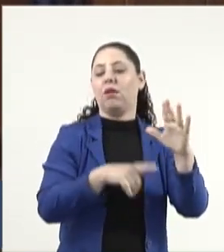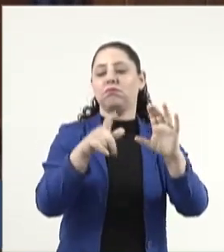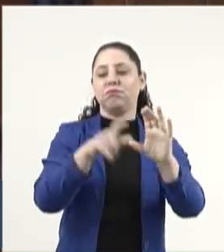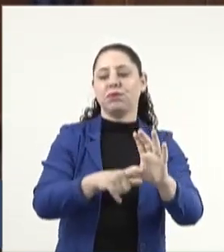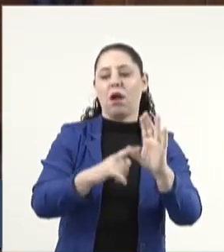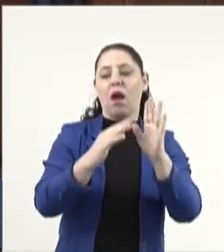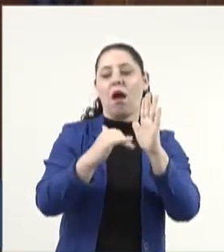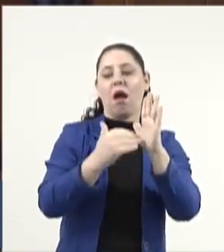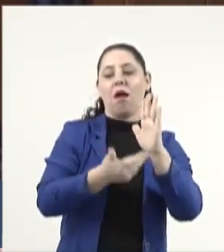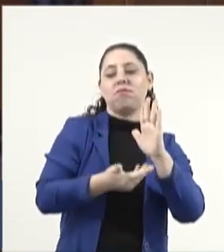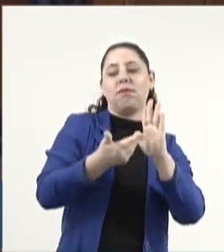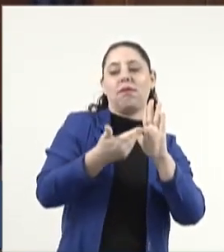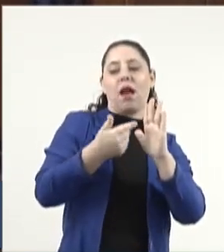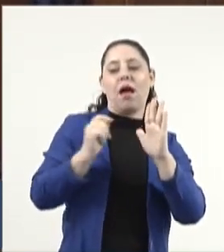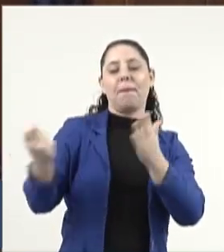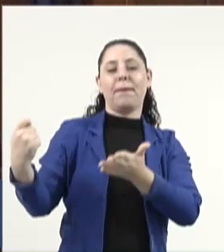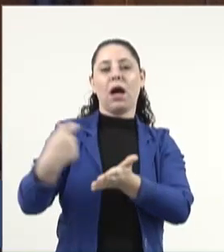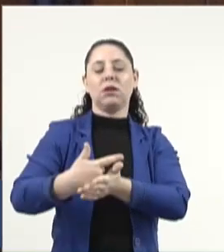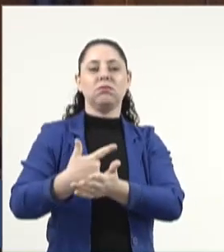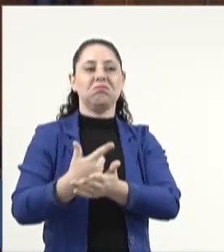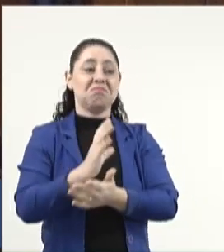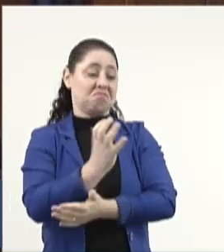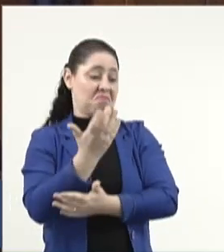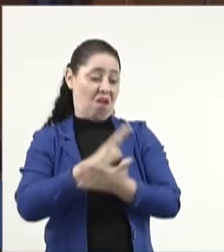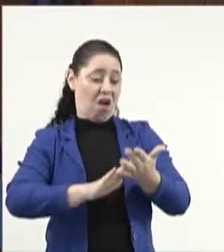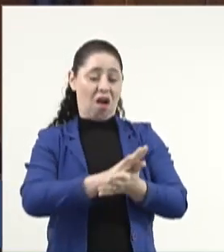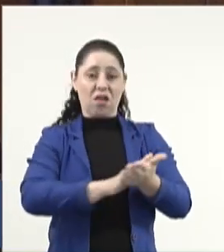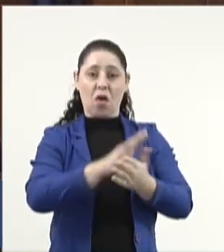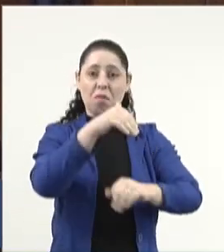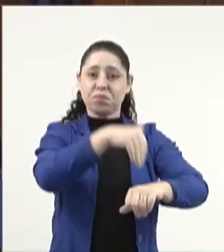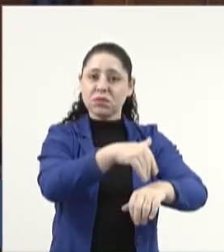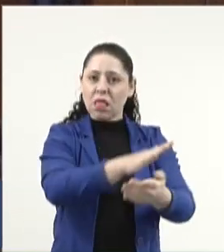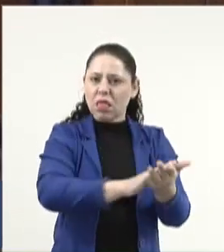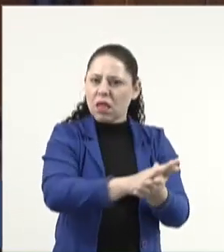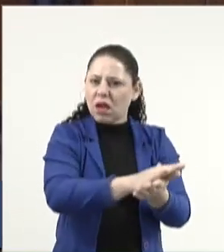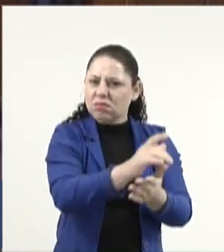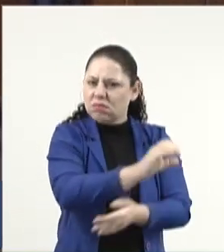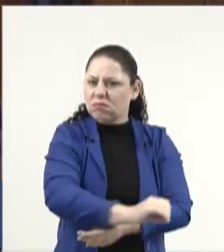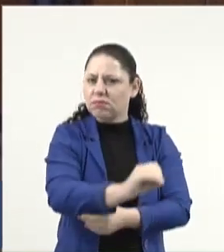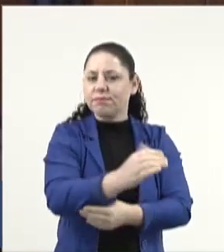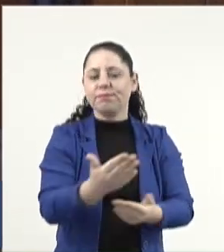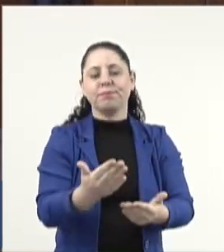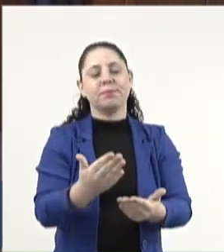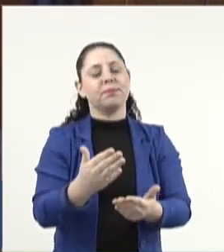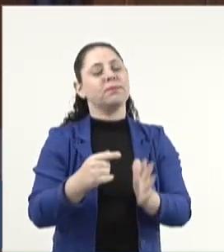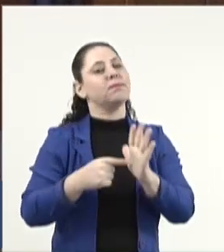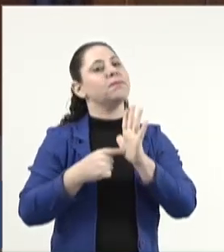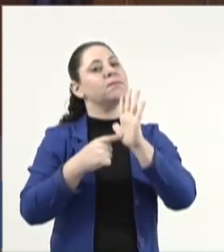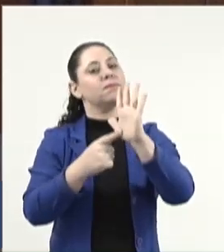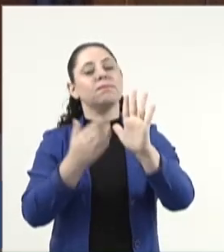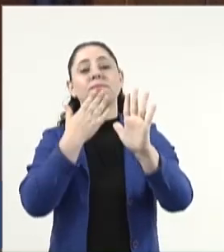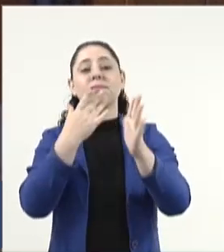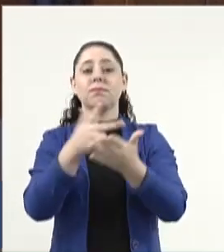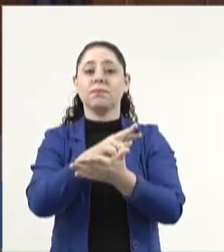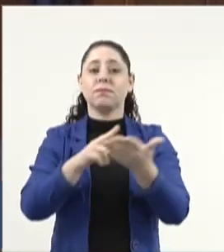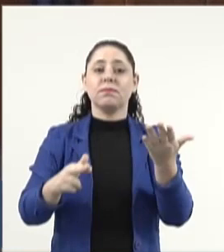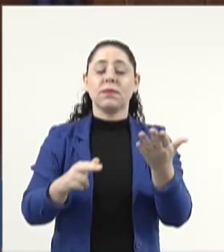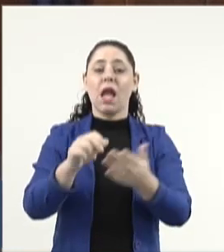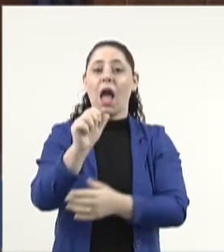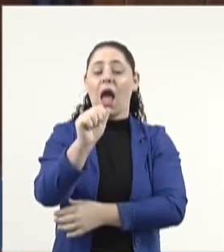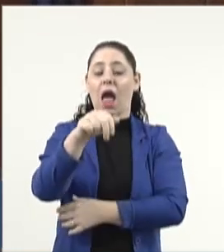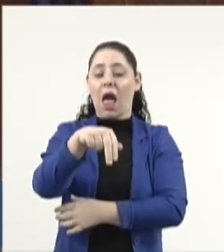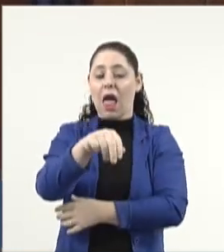pela empresa, não acontece nada. Então, eu acho que nós temos que avançar e vou apresentar um requerimento à